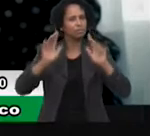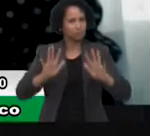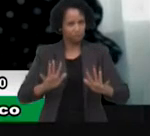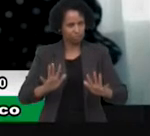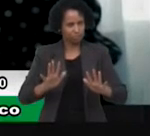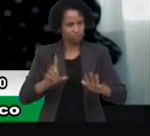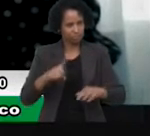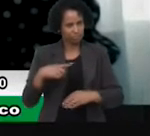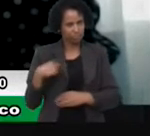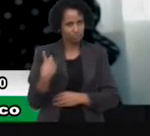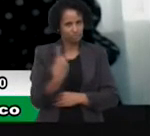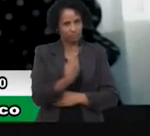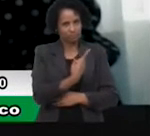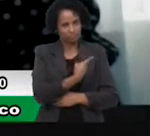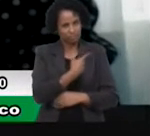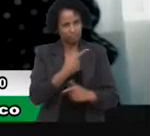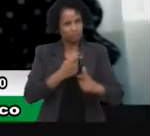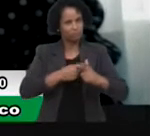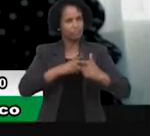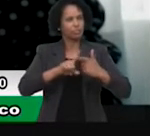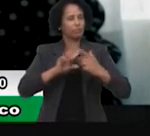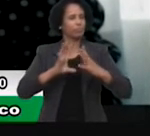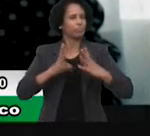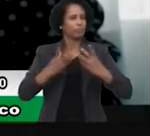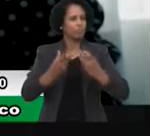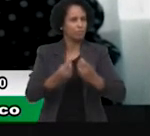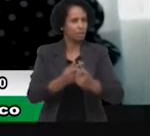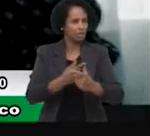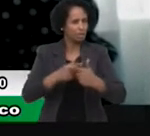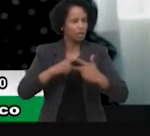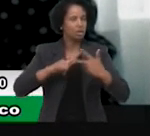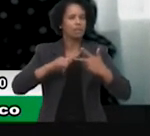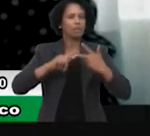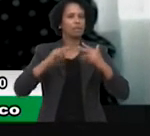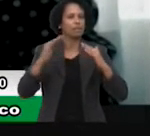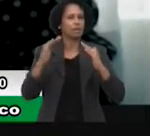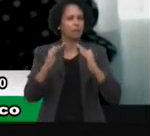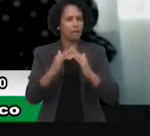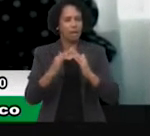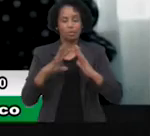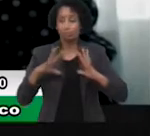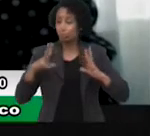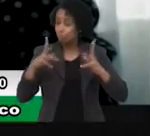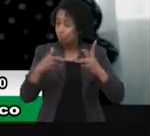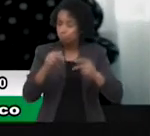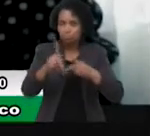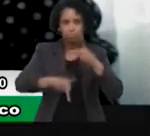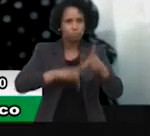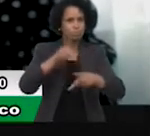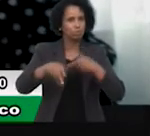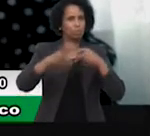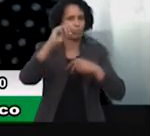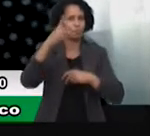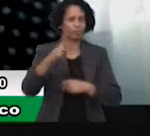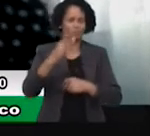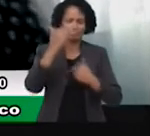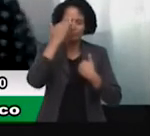a nós, as nossas famílias e os nossos lares e toda a população de Osasco. Muito